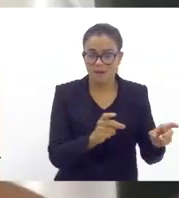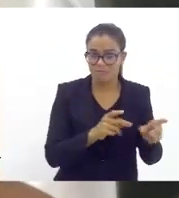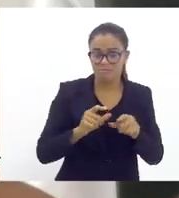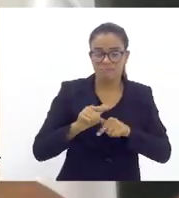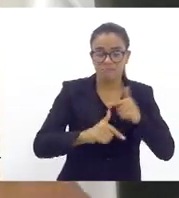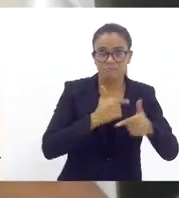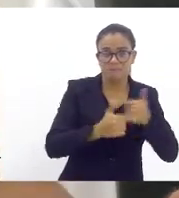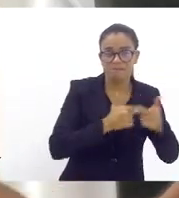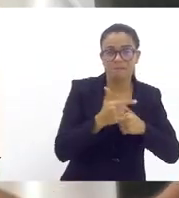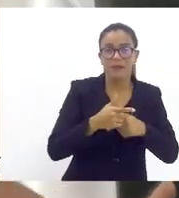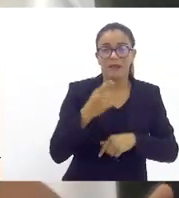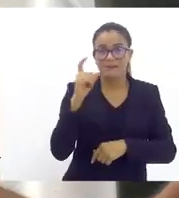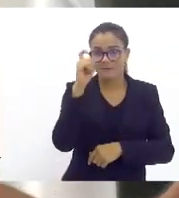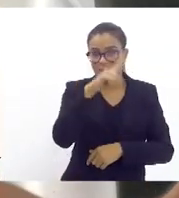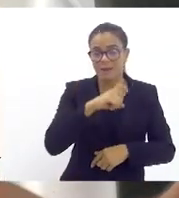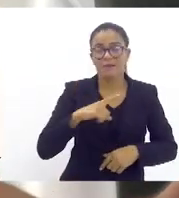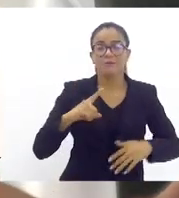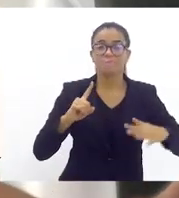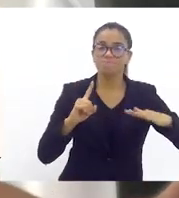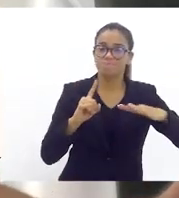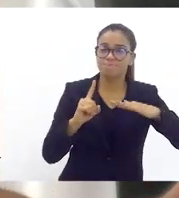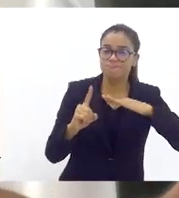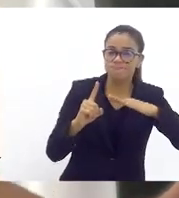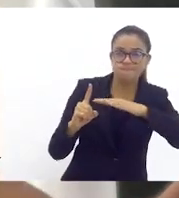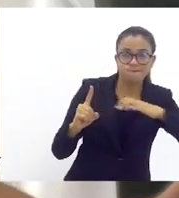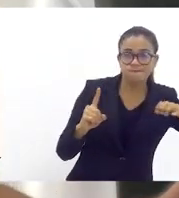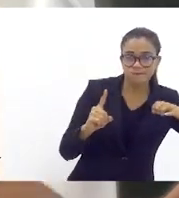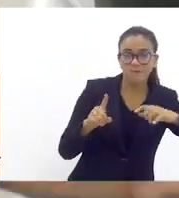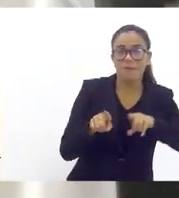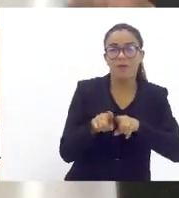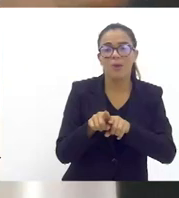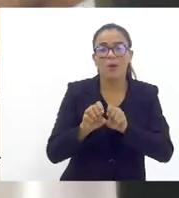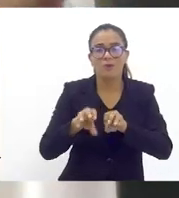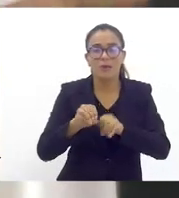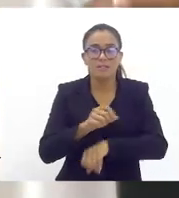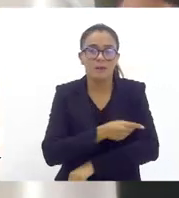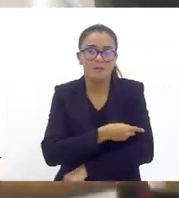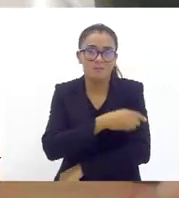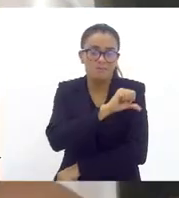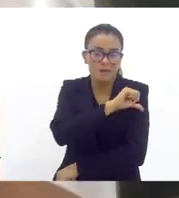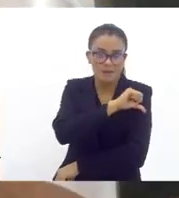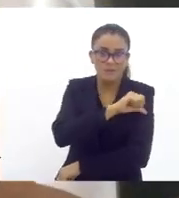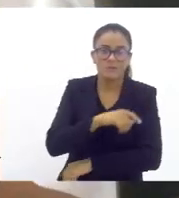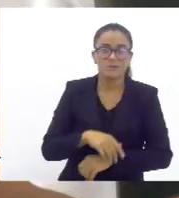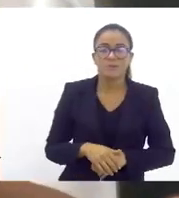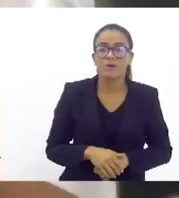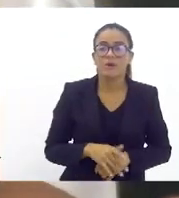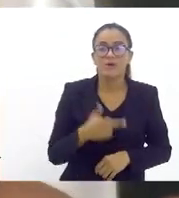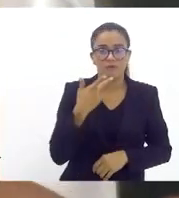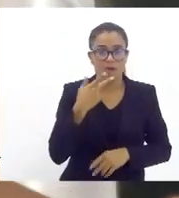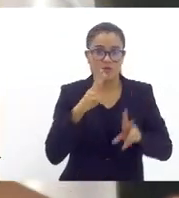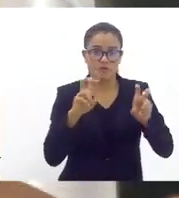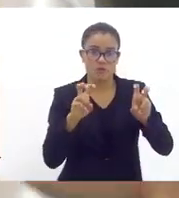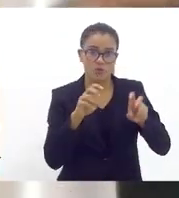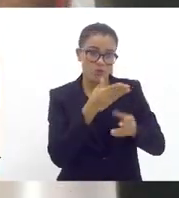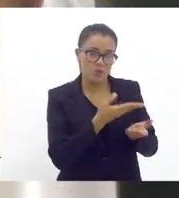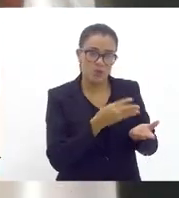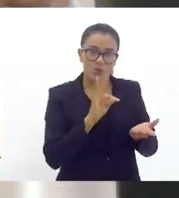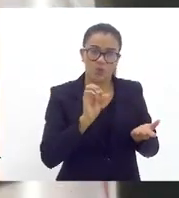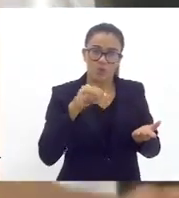a dificuldade de acessar o ensino básico. E, quando nós acessamos, por exemplo, como foi colocado pelo Tom,